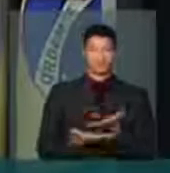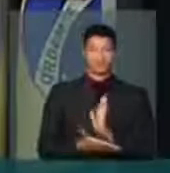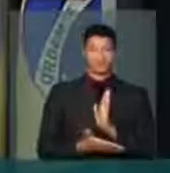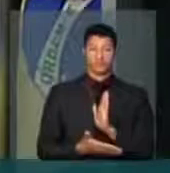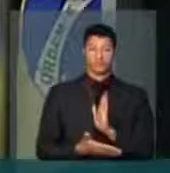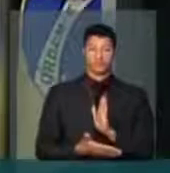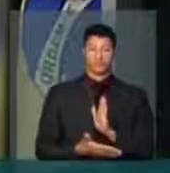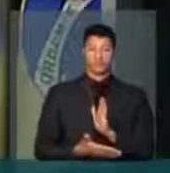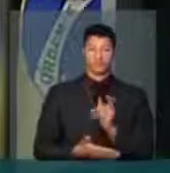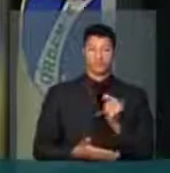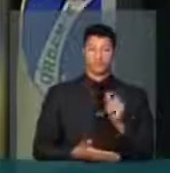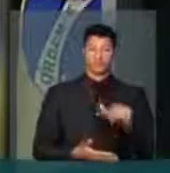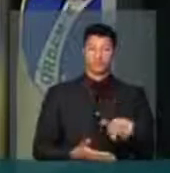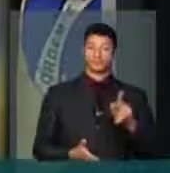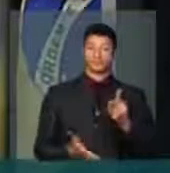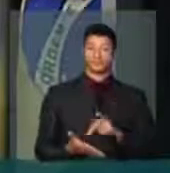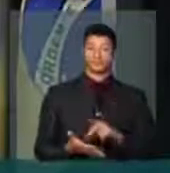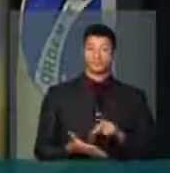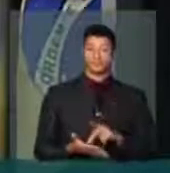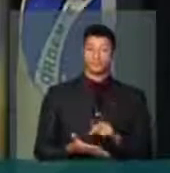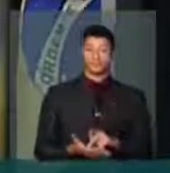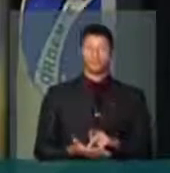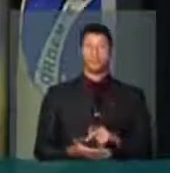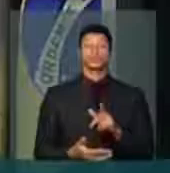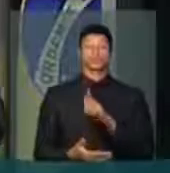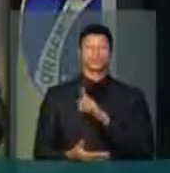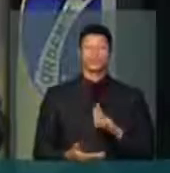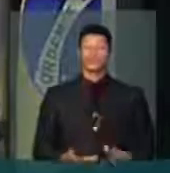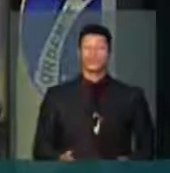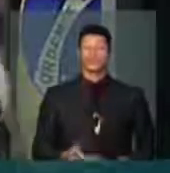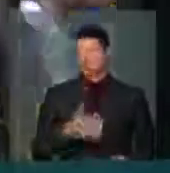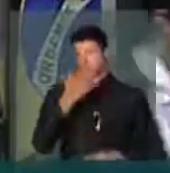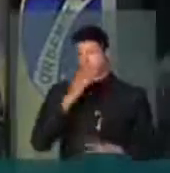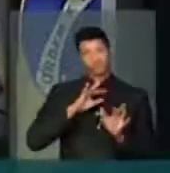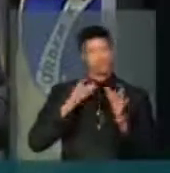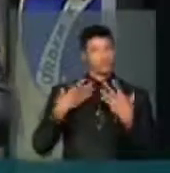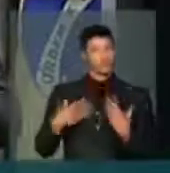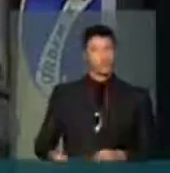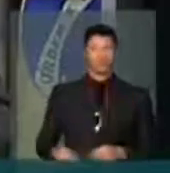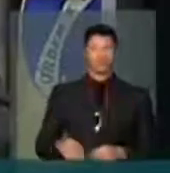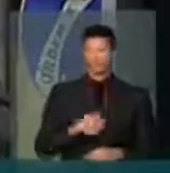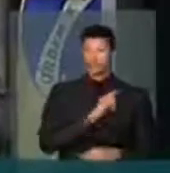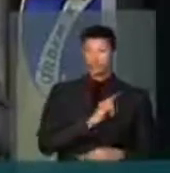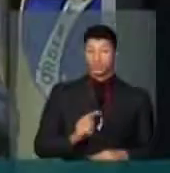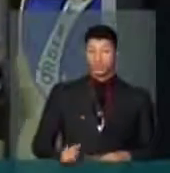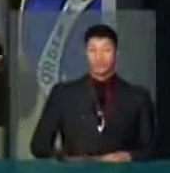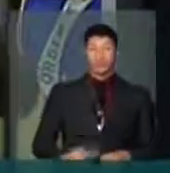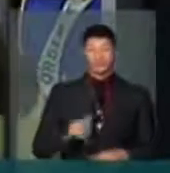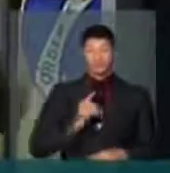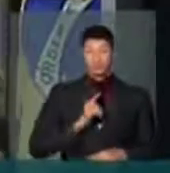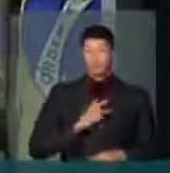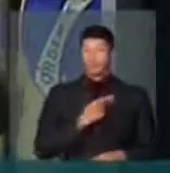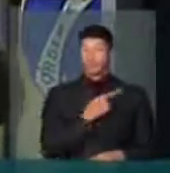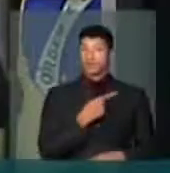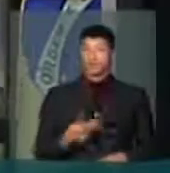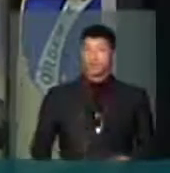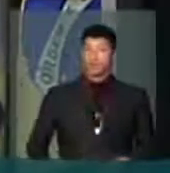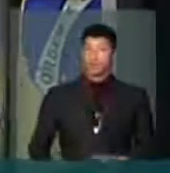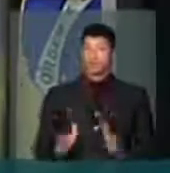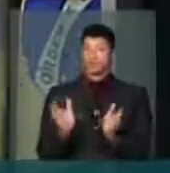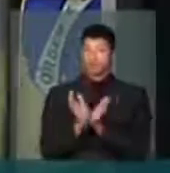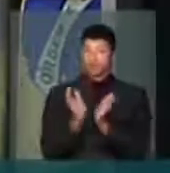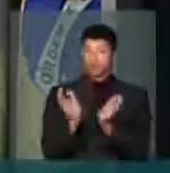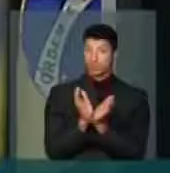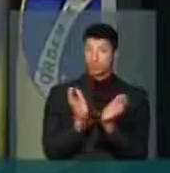orçamento. Esta é a pura verdade. O governo se recusava, e o governo, tendo a presidência da